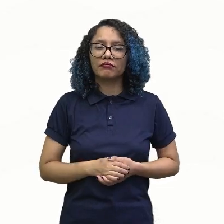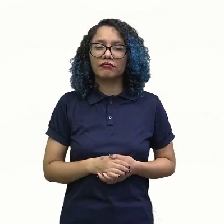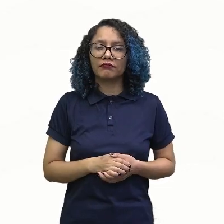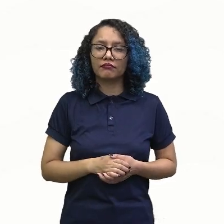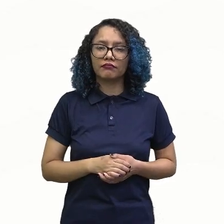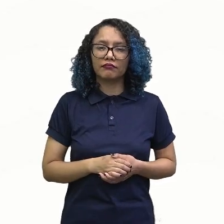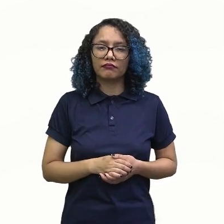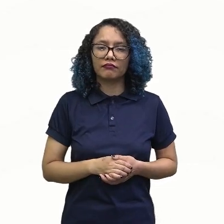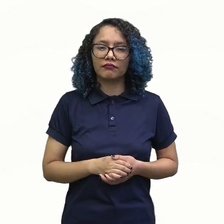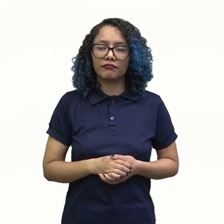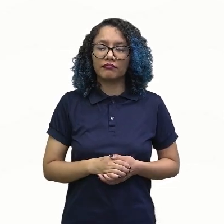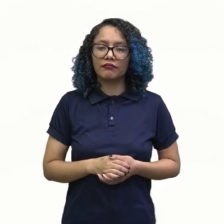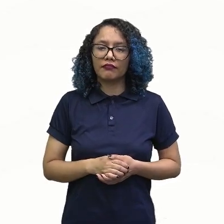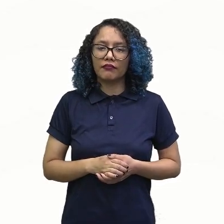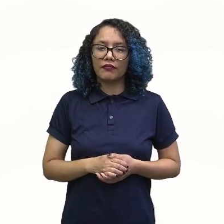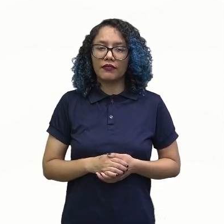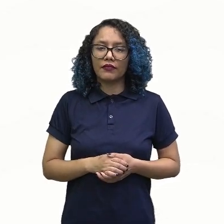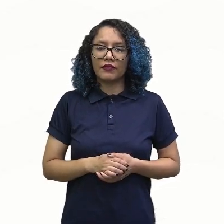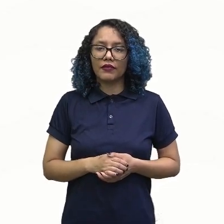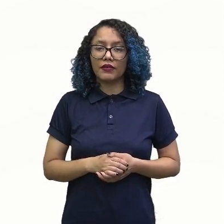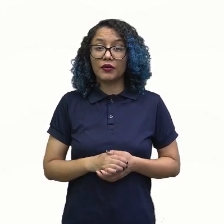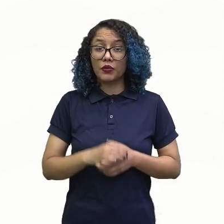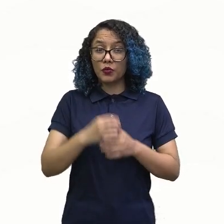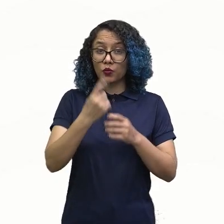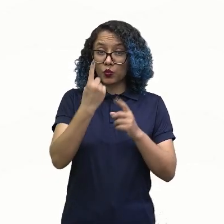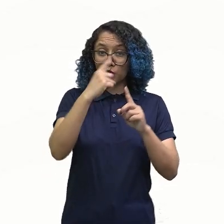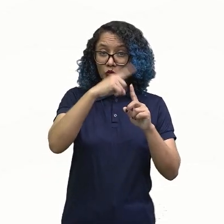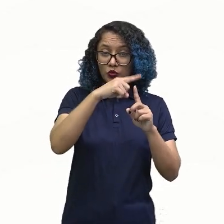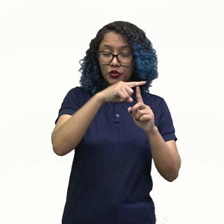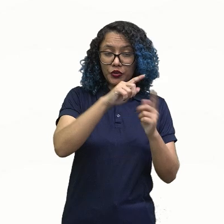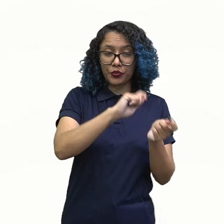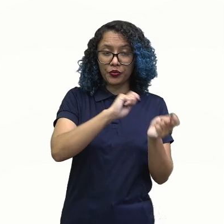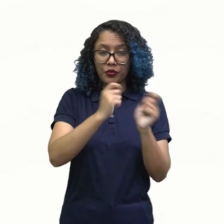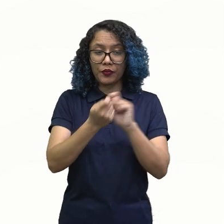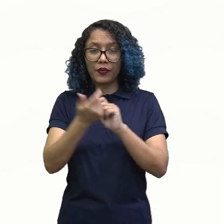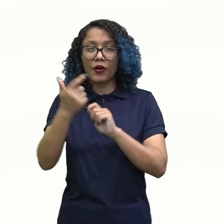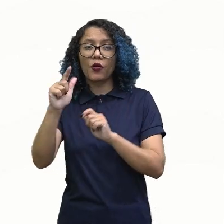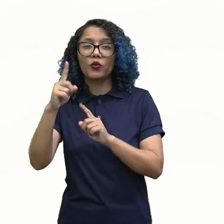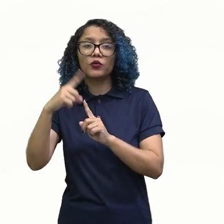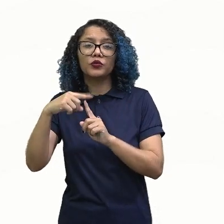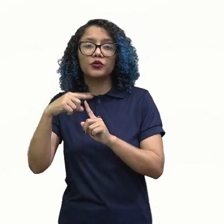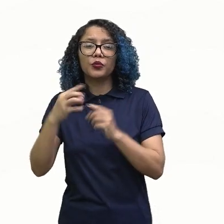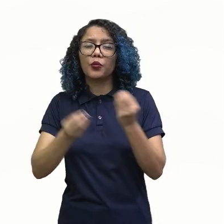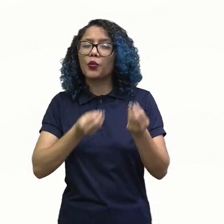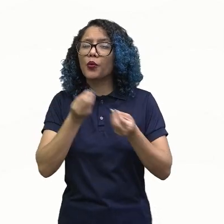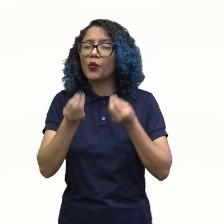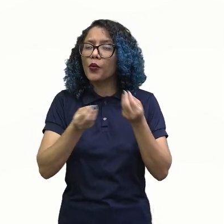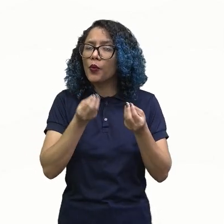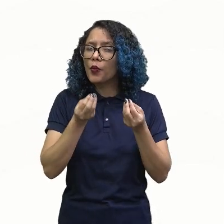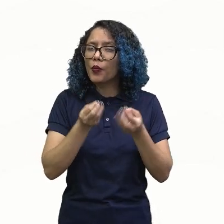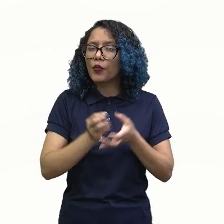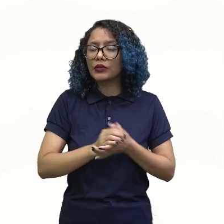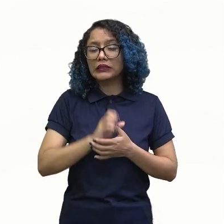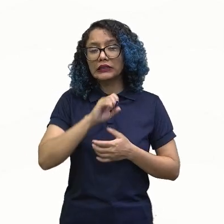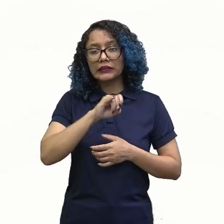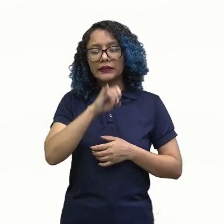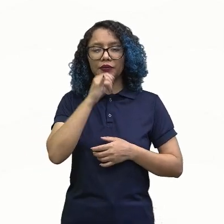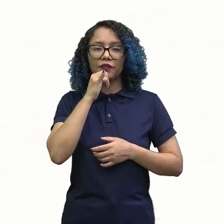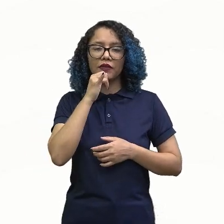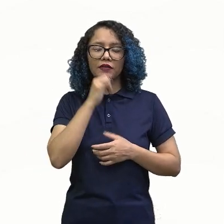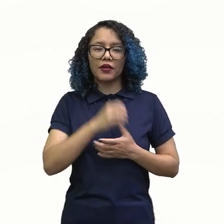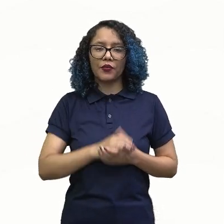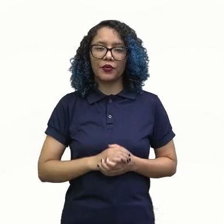como converter uma escala termométrica em outra. Aí, se caso na questão vier